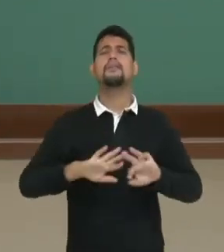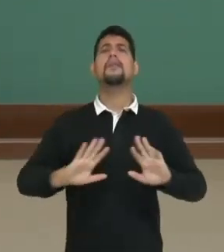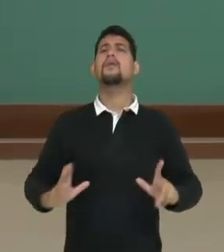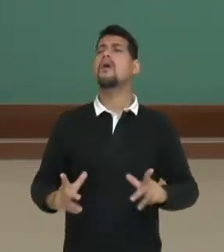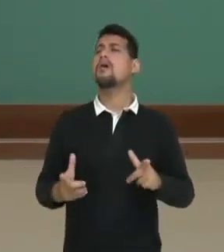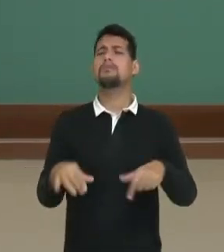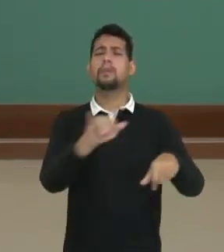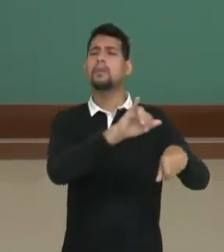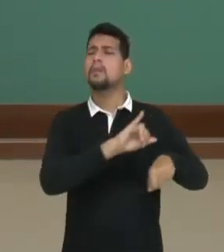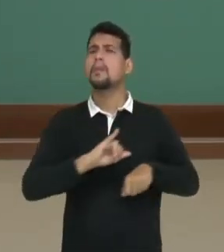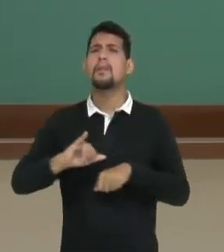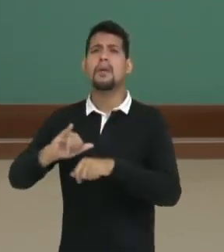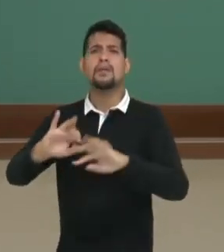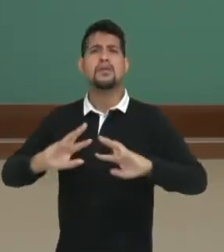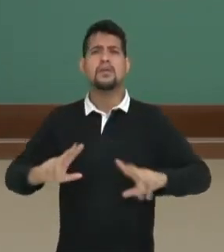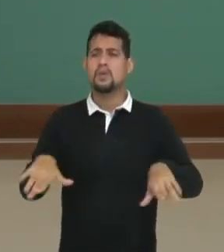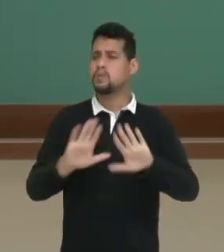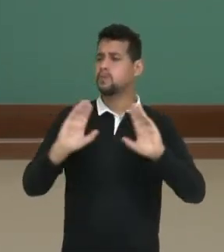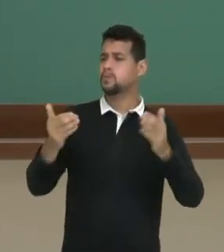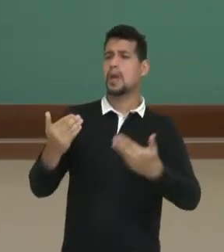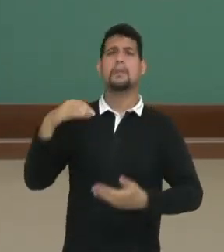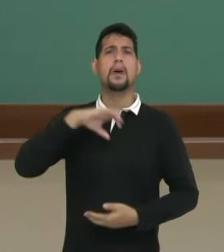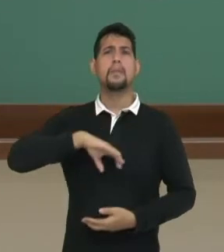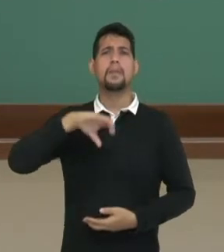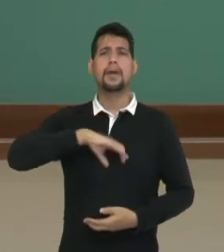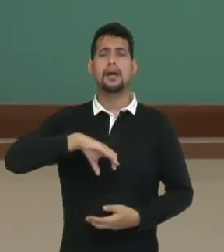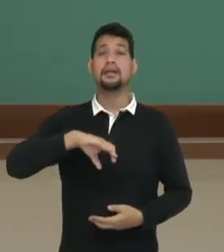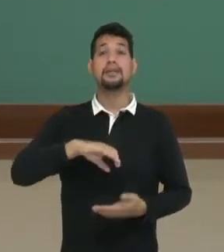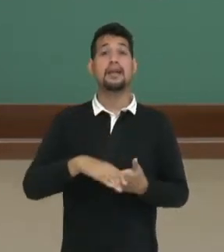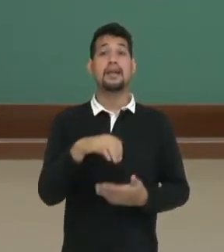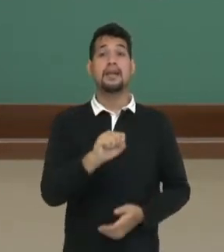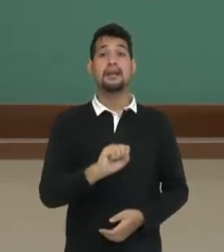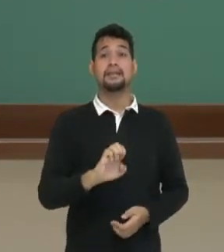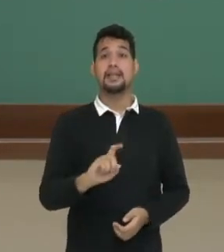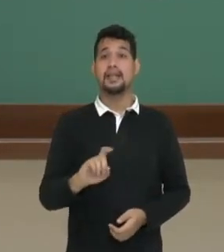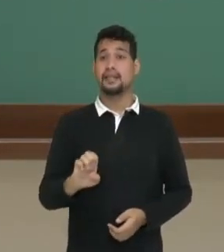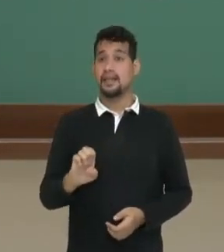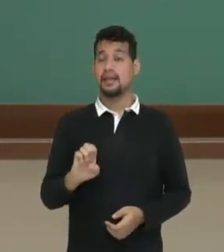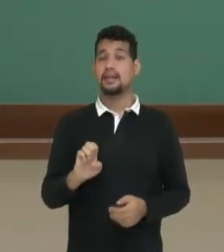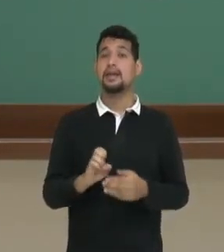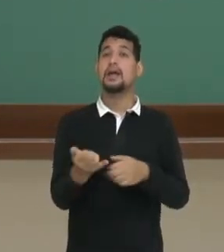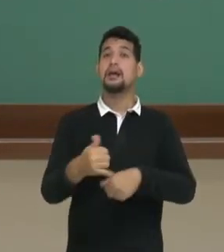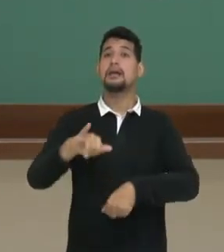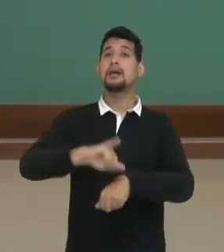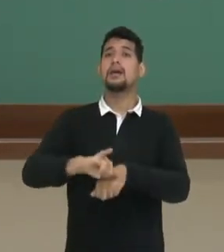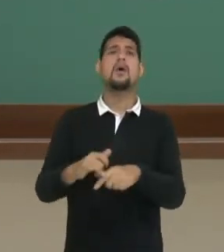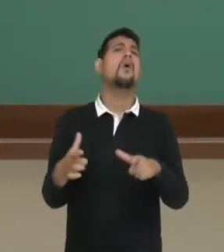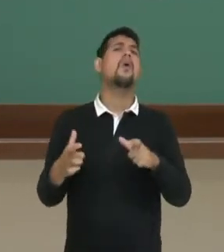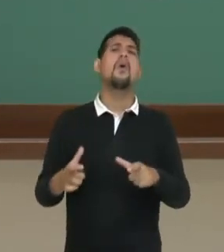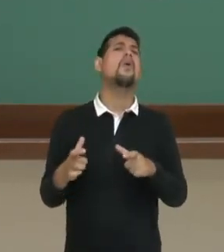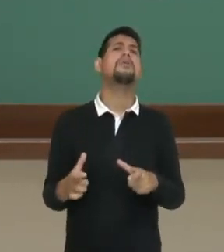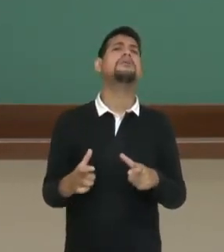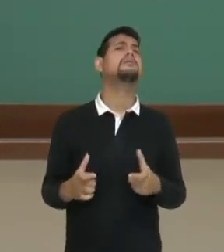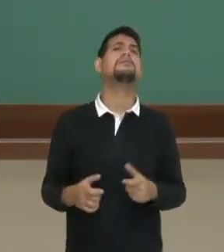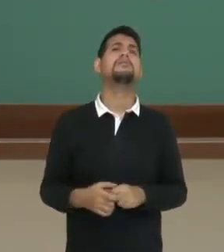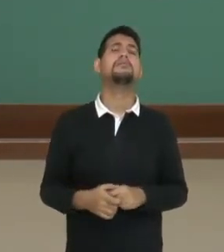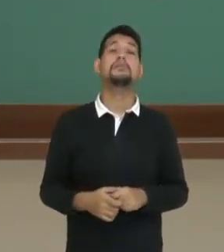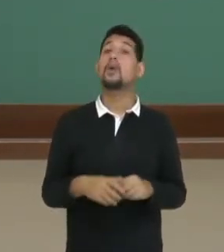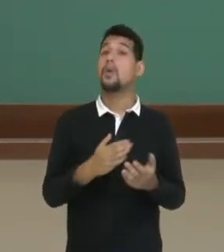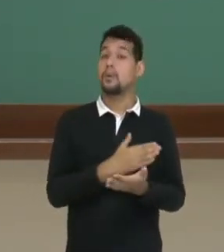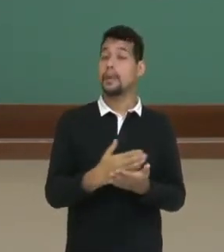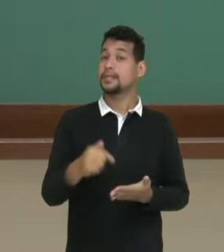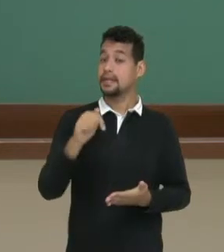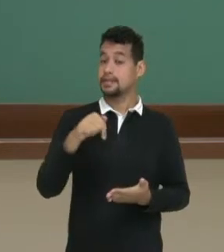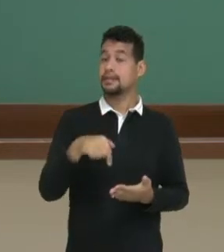de todo esse Império Português? A sede de todo esse Império Português, a partir do início do século XIX, passa a ser